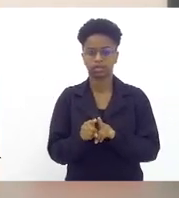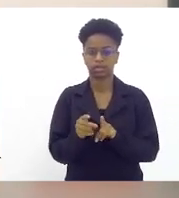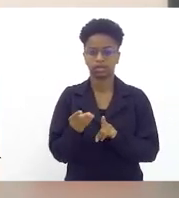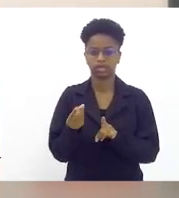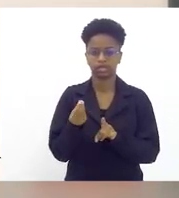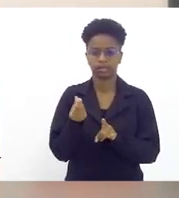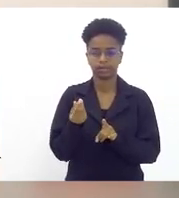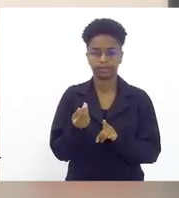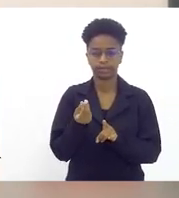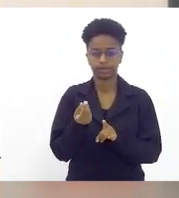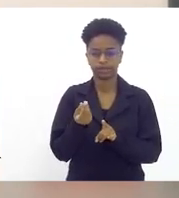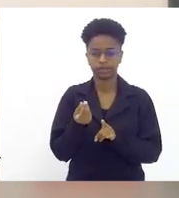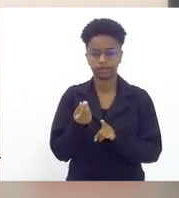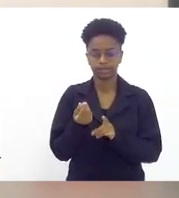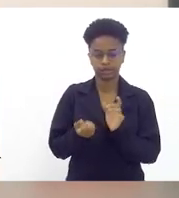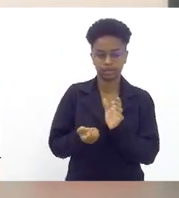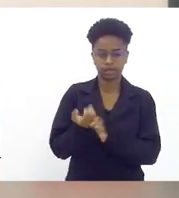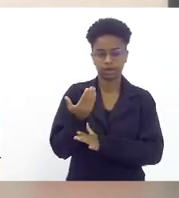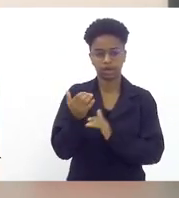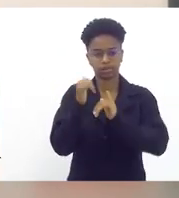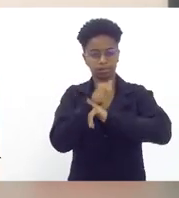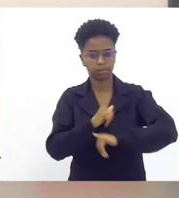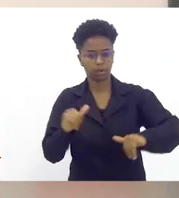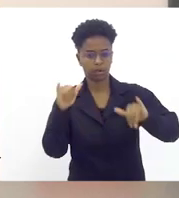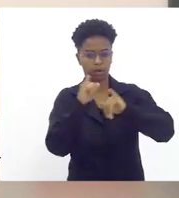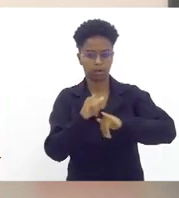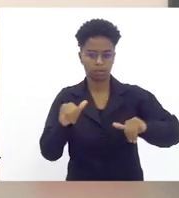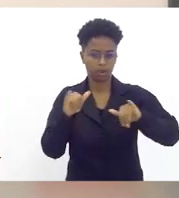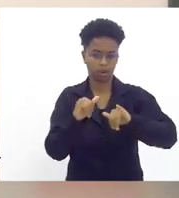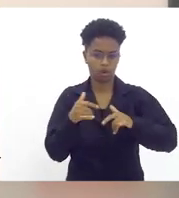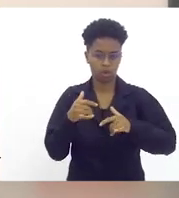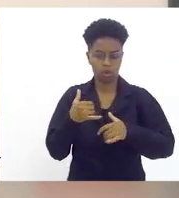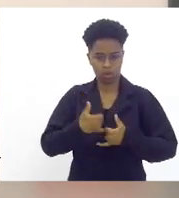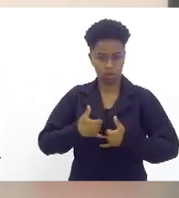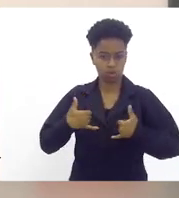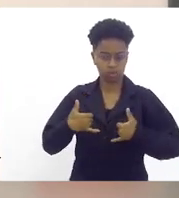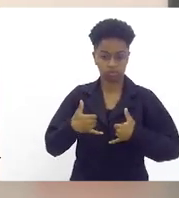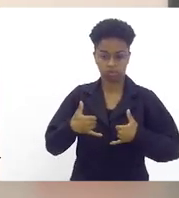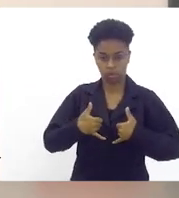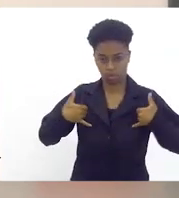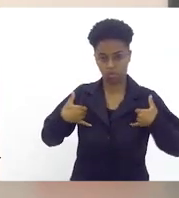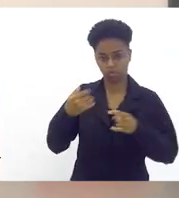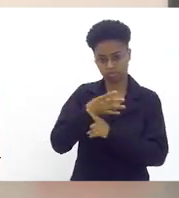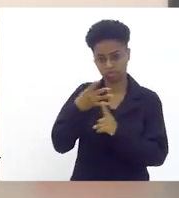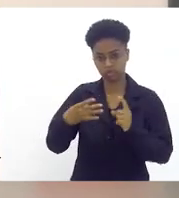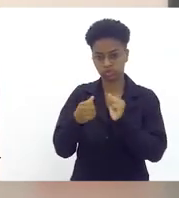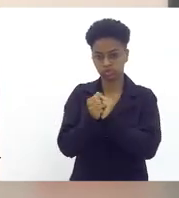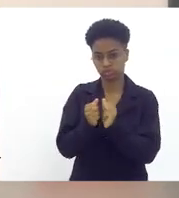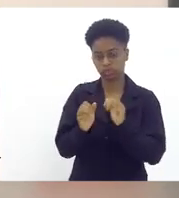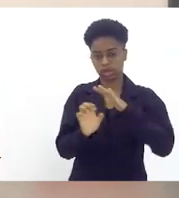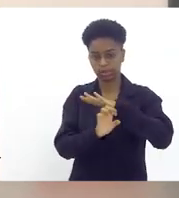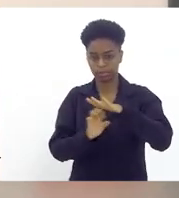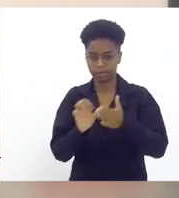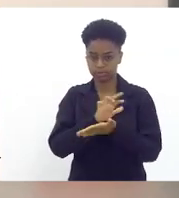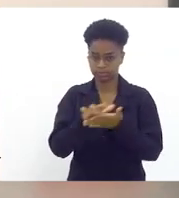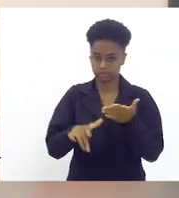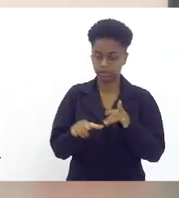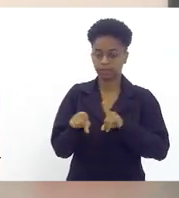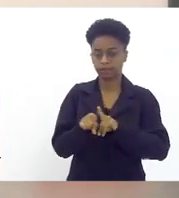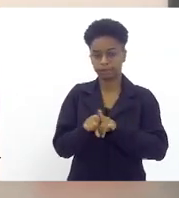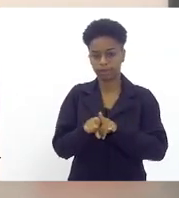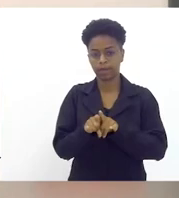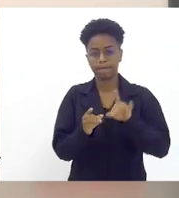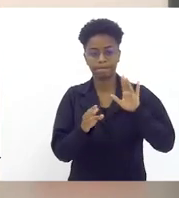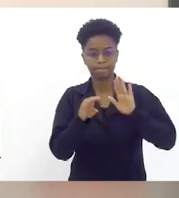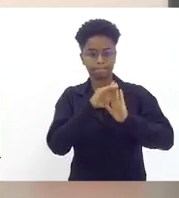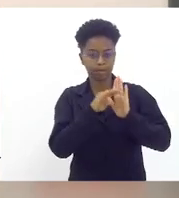tanto campanhas do orgulho com empresas, a gente auxilia nesse cenário também, levando essa pauta para a